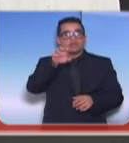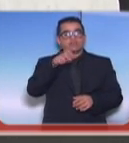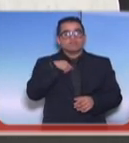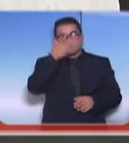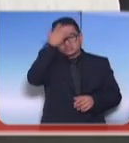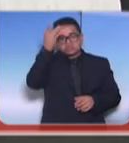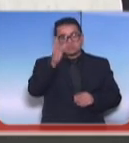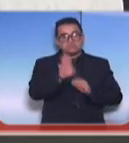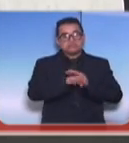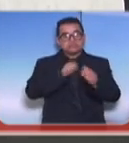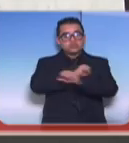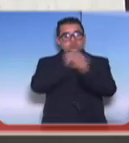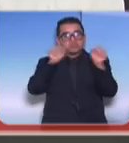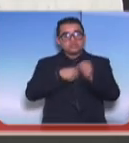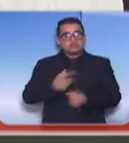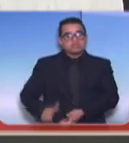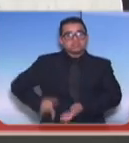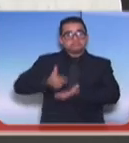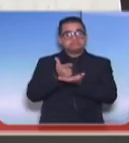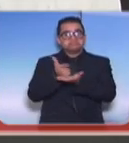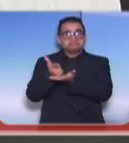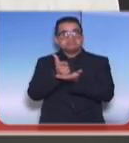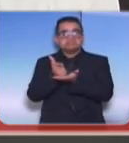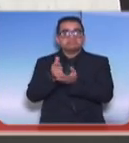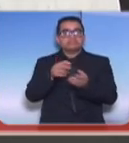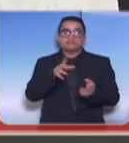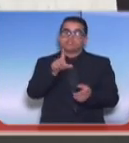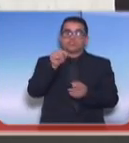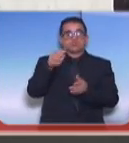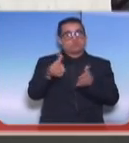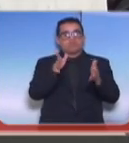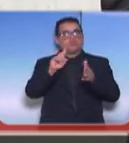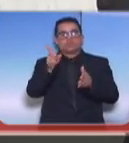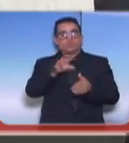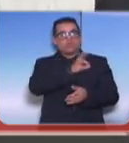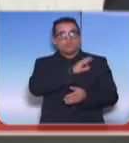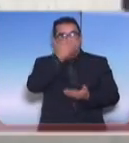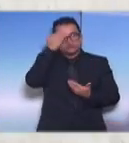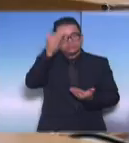manhã para perpetrarem crimes. Eles escolhem o caminho, não é a polícia. Muito obrigado, senhor presidente.